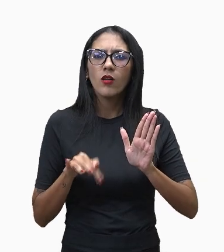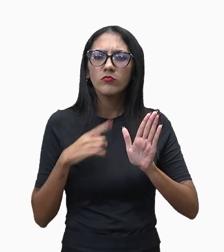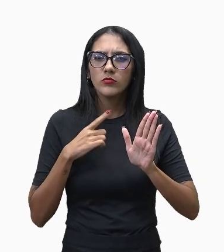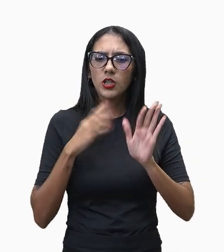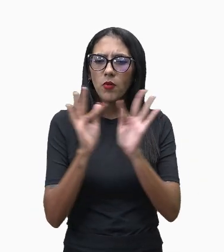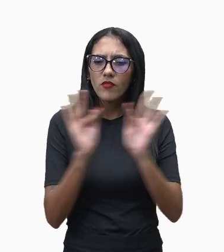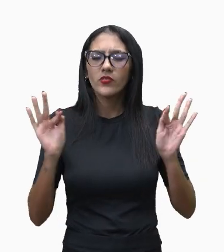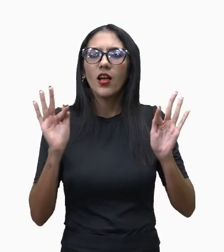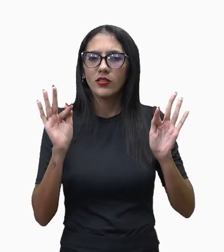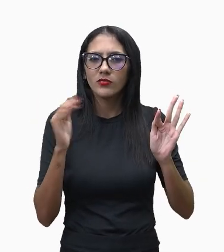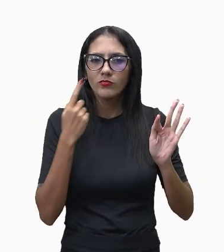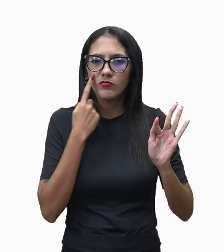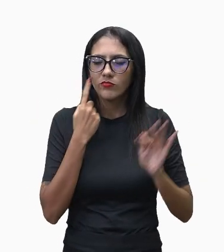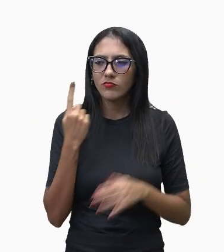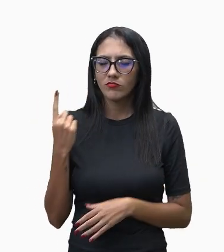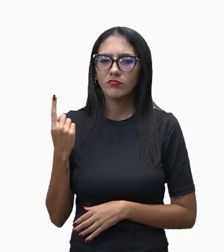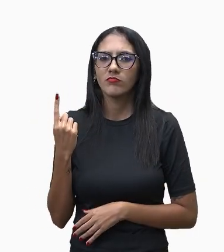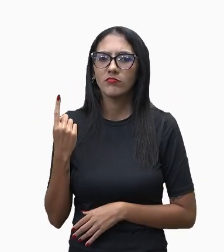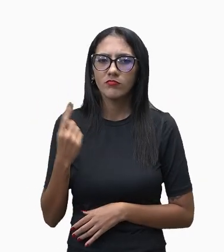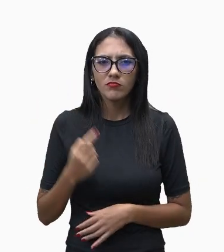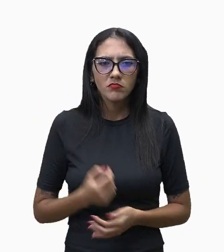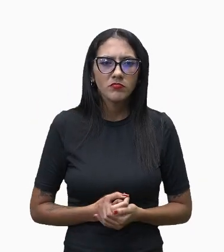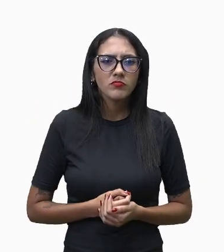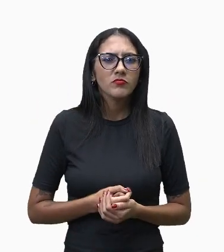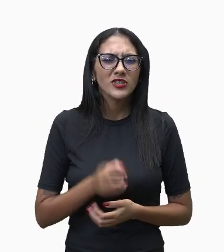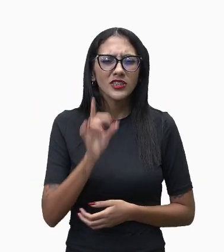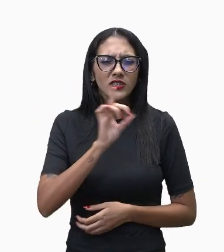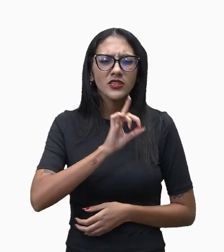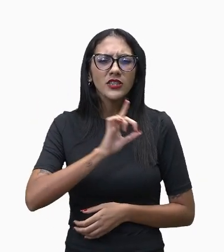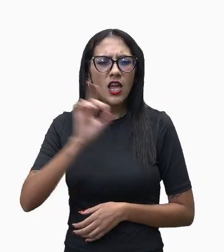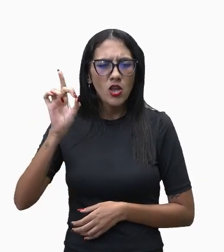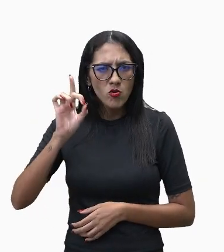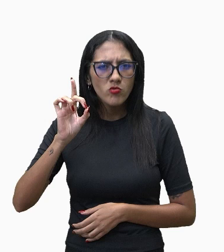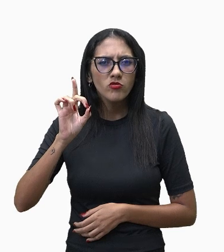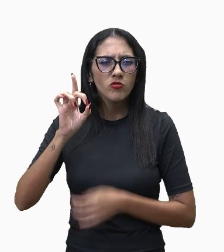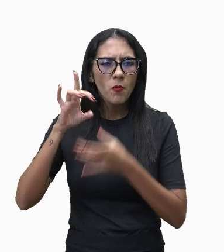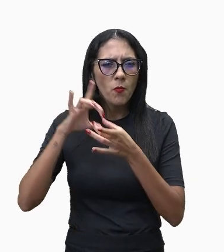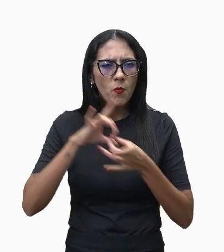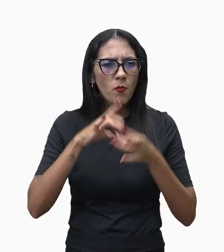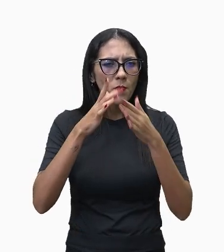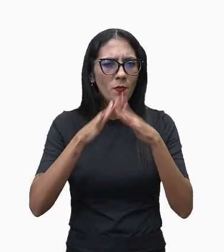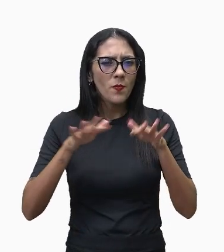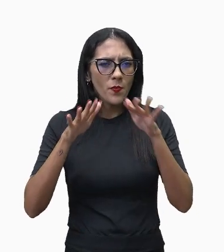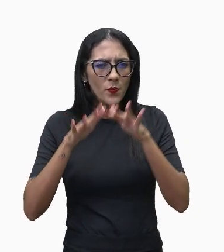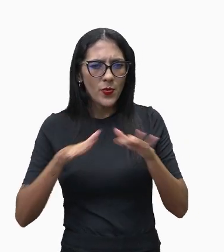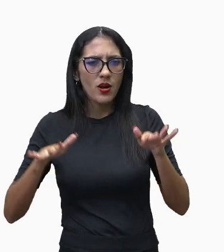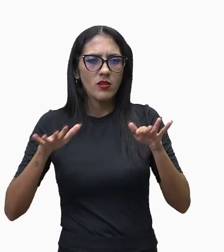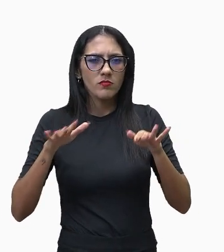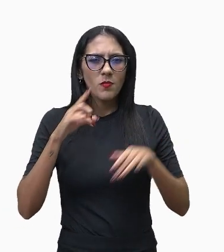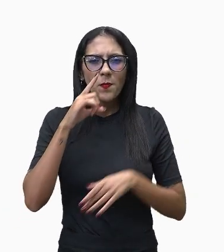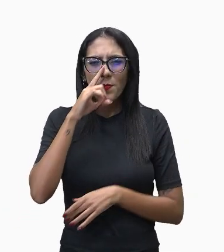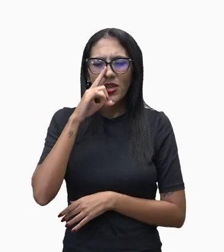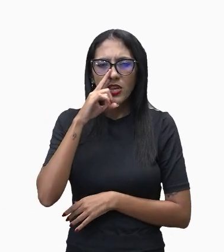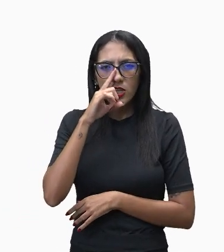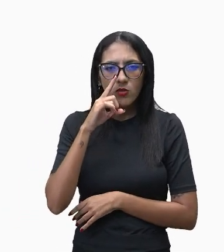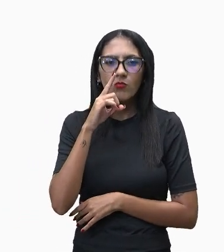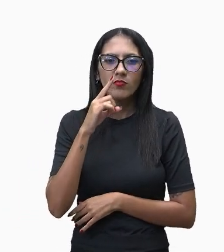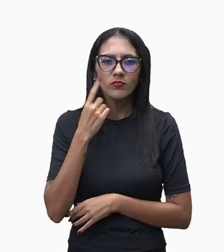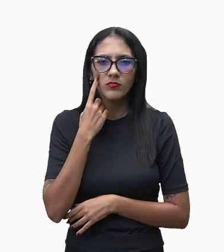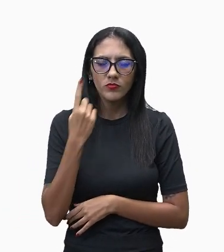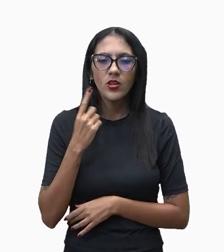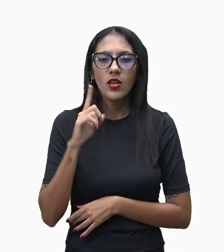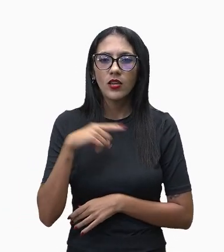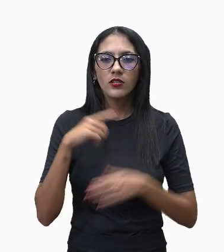destaque. Deus ao mar o perigo e o abismo deu. É assim que Fernando Pessoa escreveu,